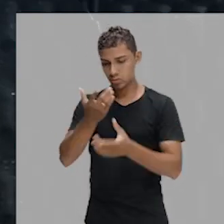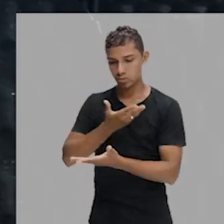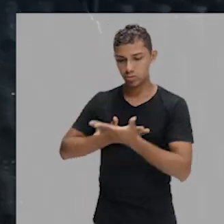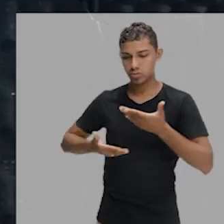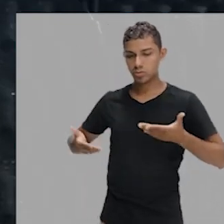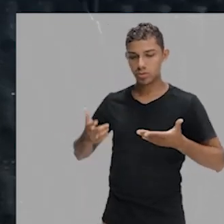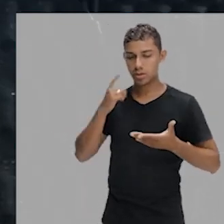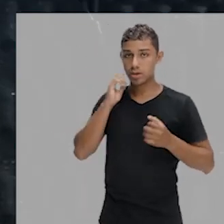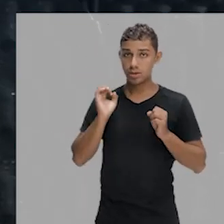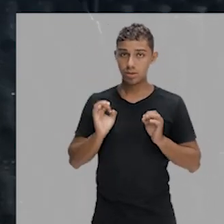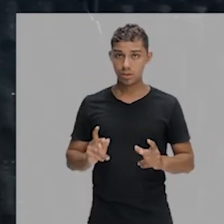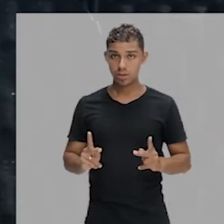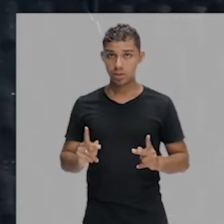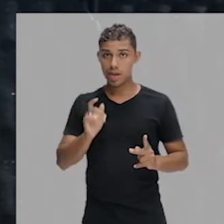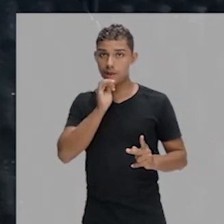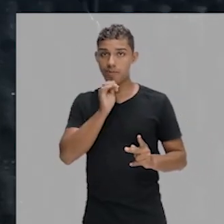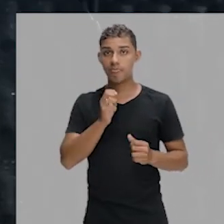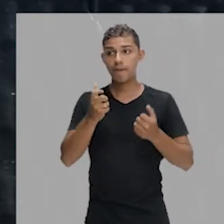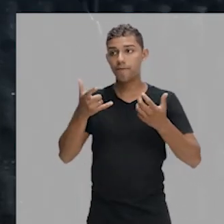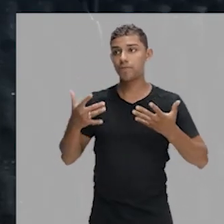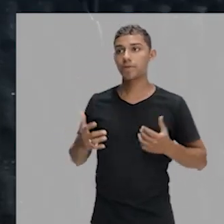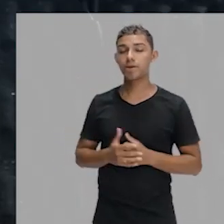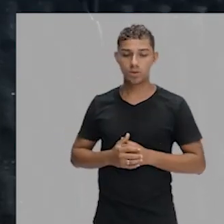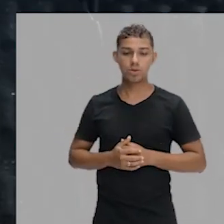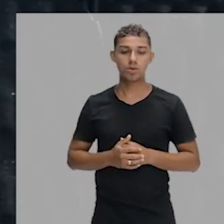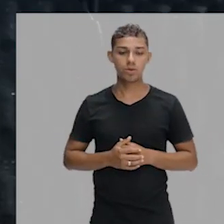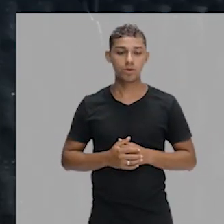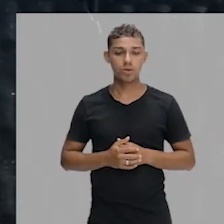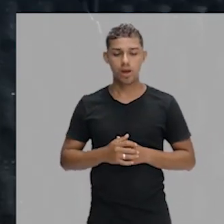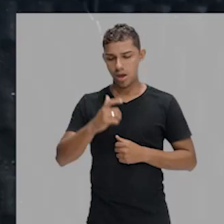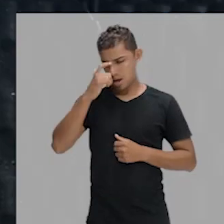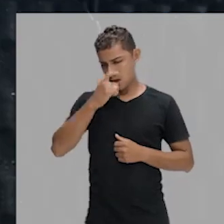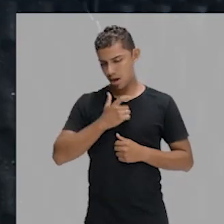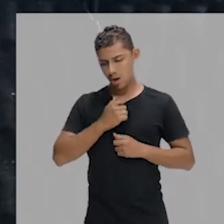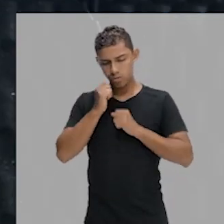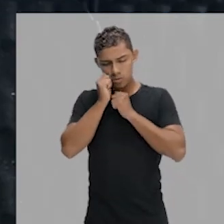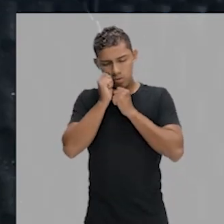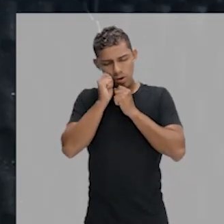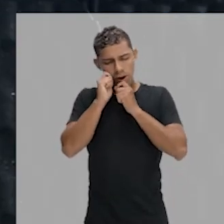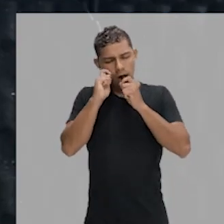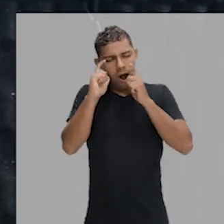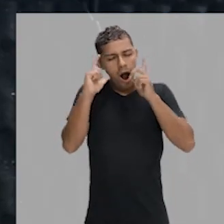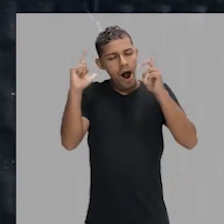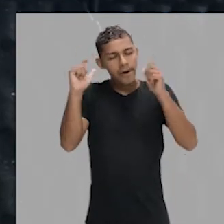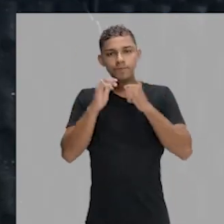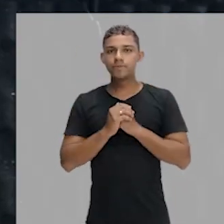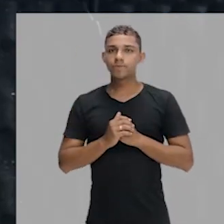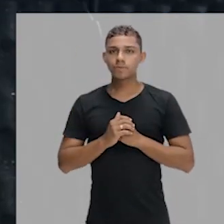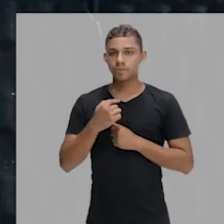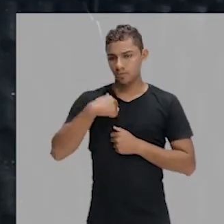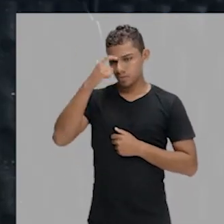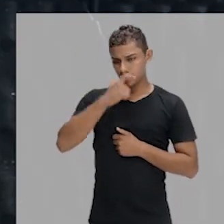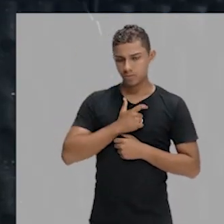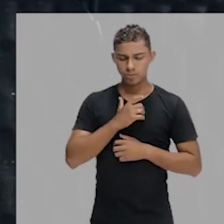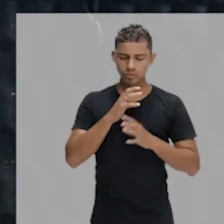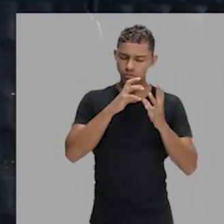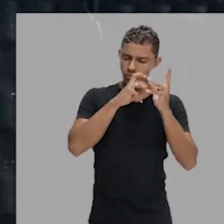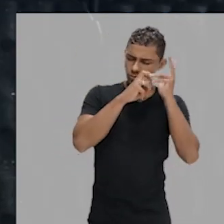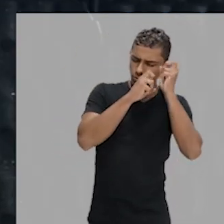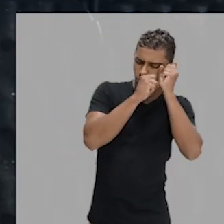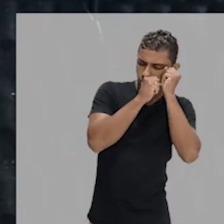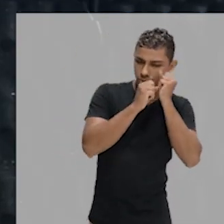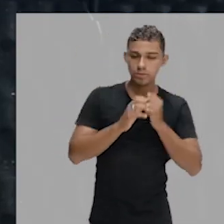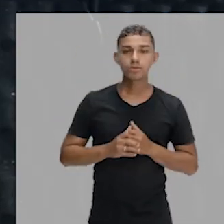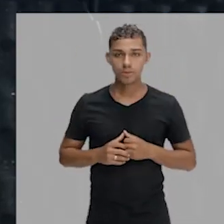certo? Então, por exemplo, quando você diz I wake up, eu acordo. I sleep, eu durmo. I eat,